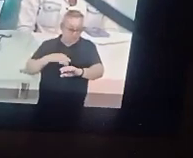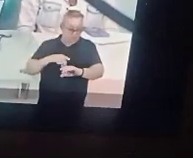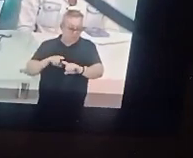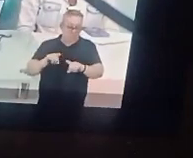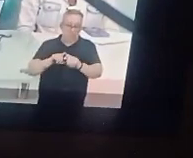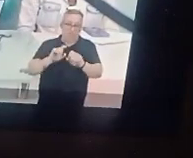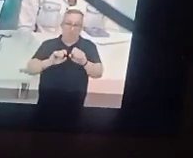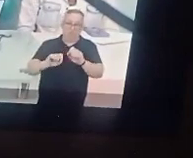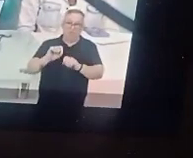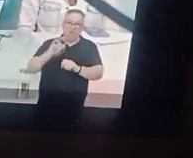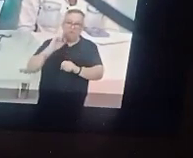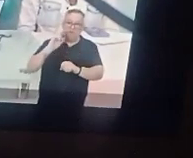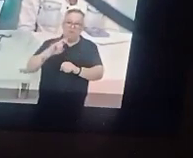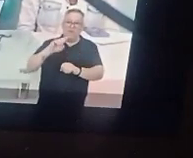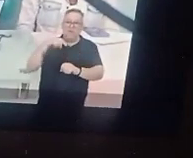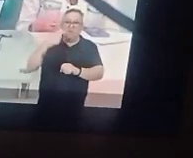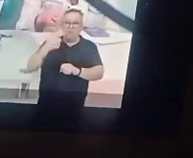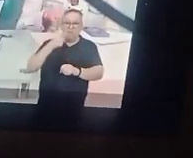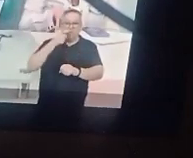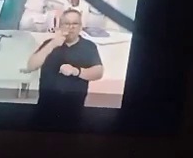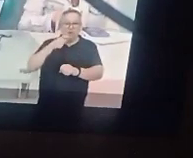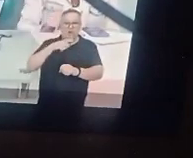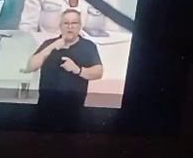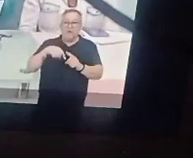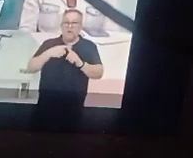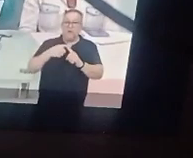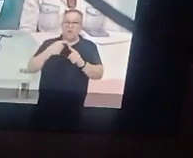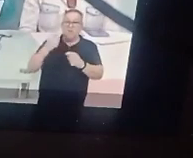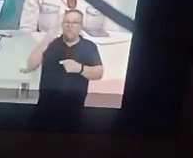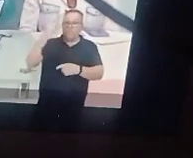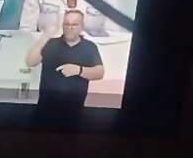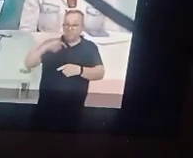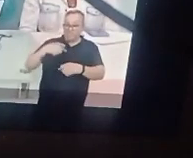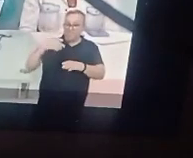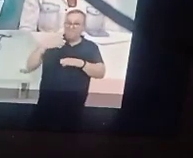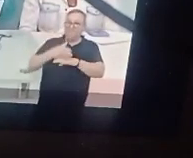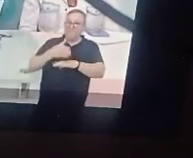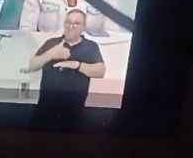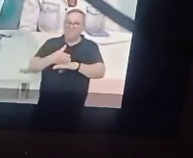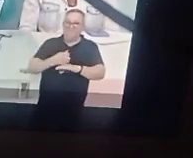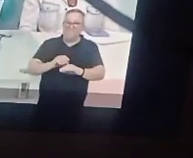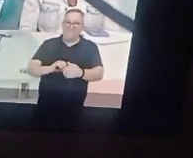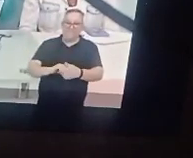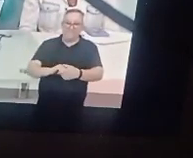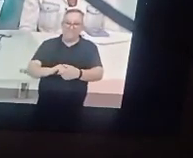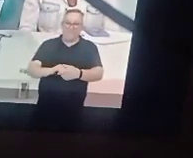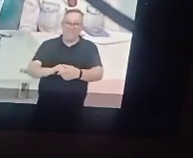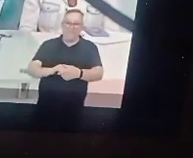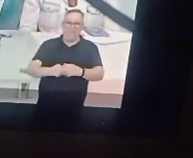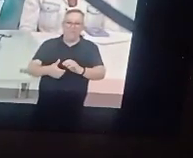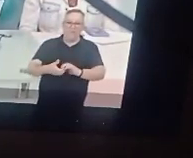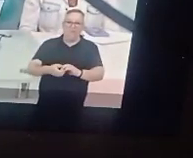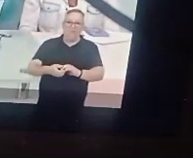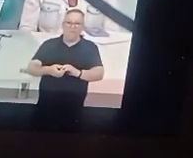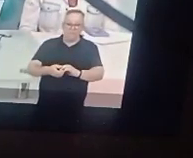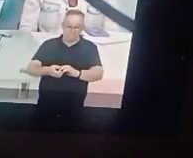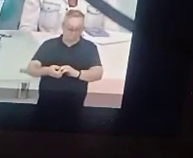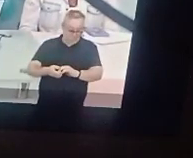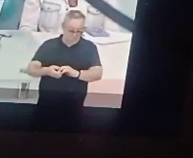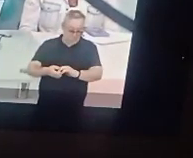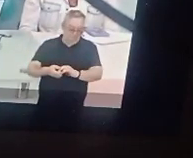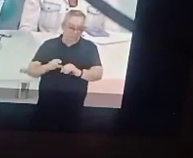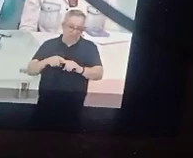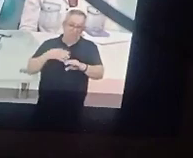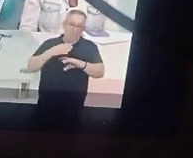supervisor de ensino, que no seu caso você já tem perfil também para acessar, tá? Então, basta que vocês entrem ali